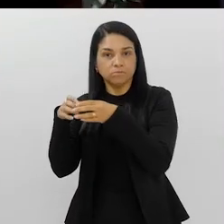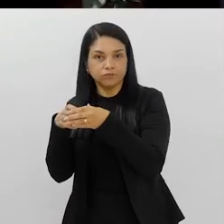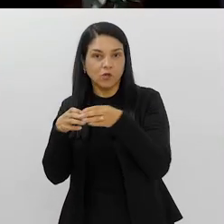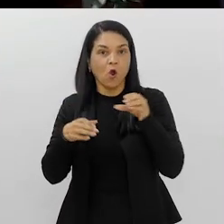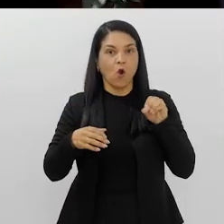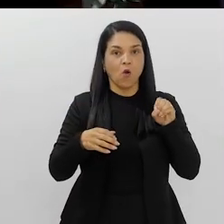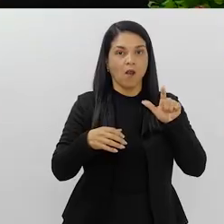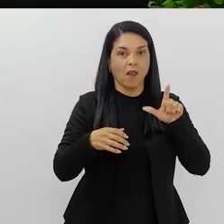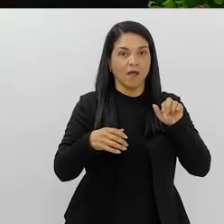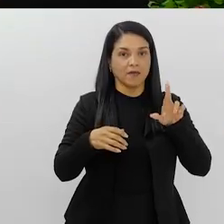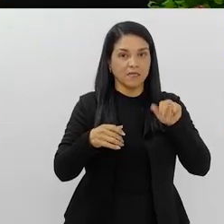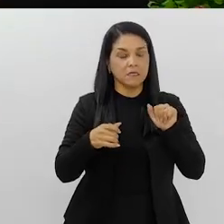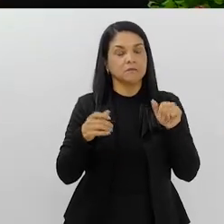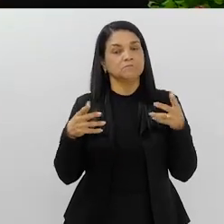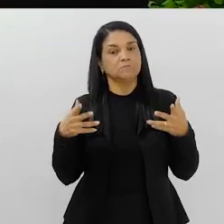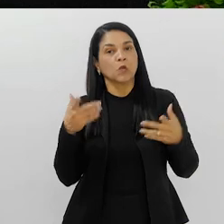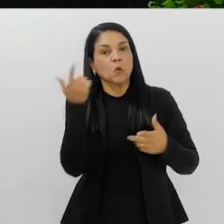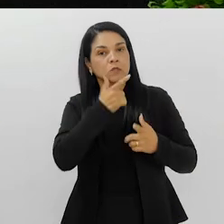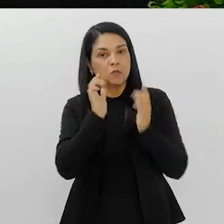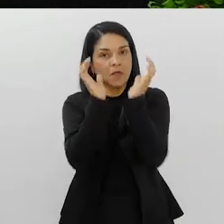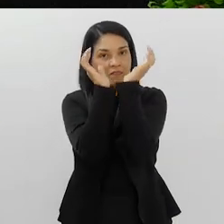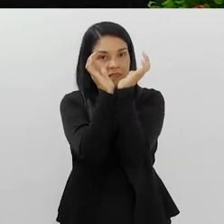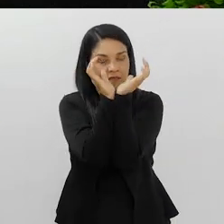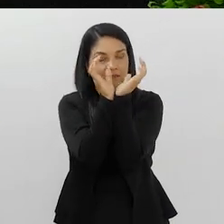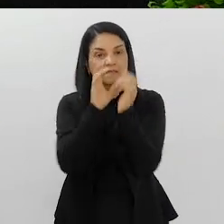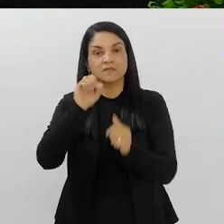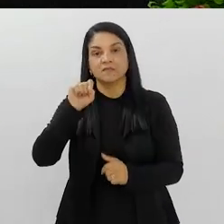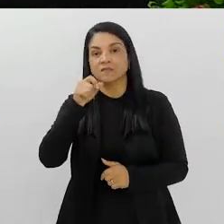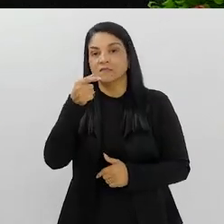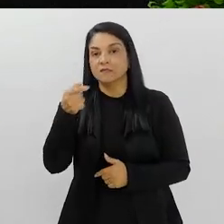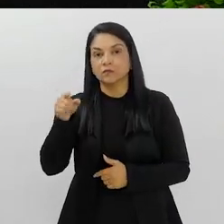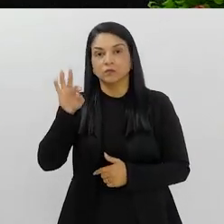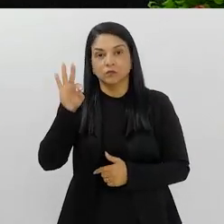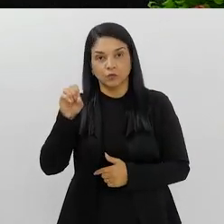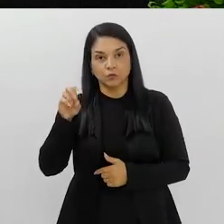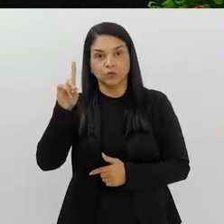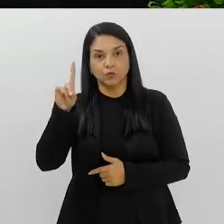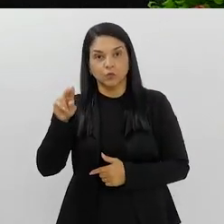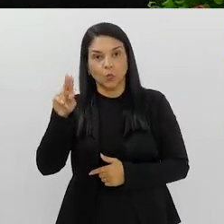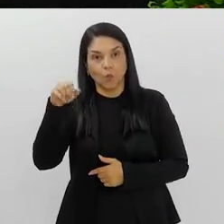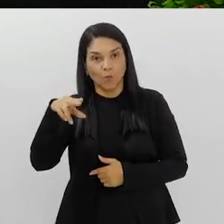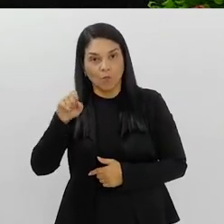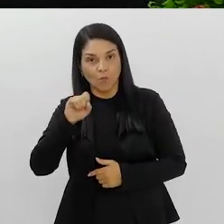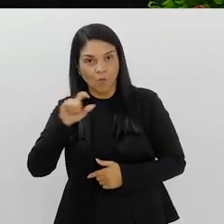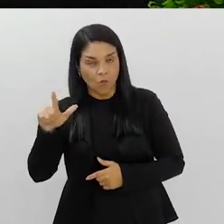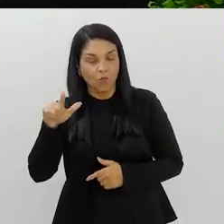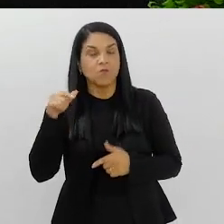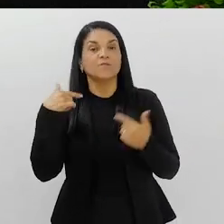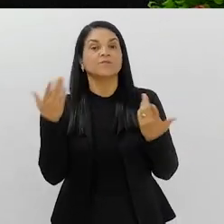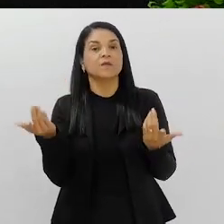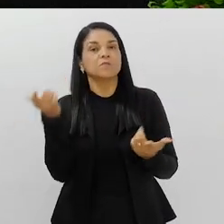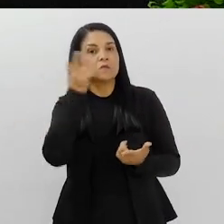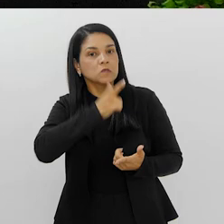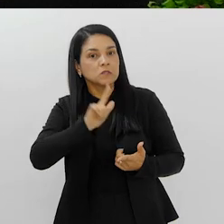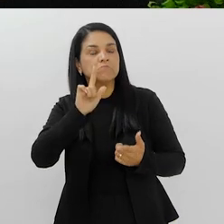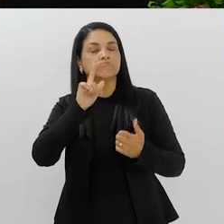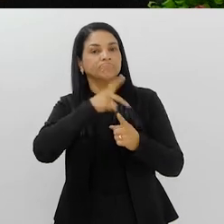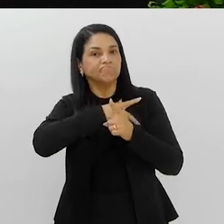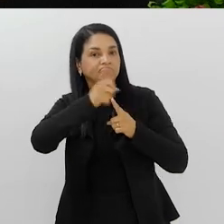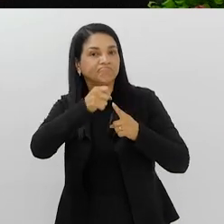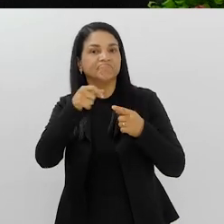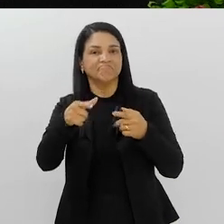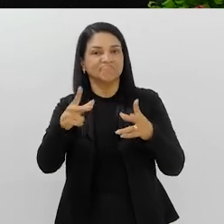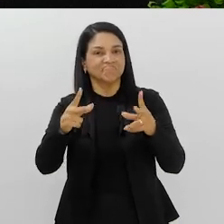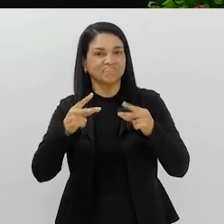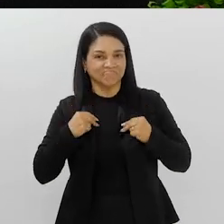durante todo o campeonato, conquistou a Taça do Santos Dumont de forma invicta, foi muito forte, chegou muito forte para essa final e coroando